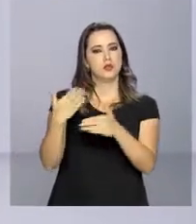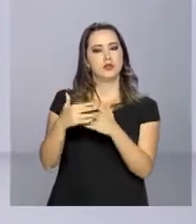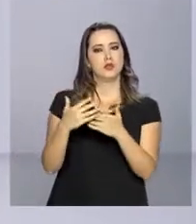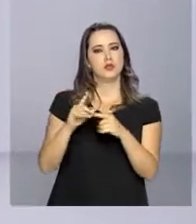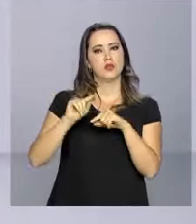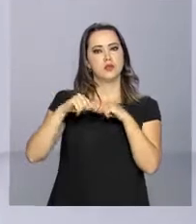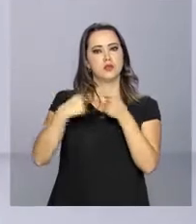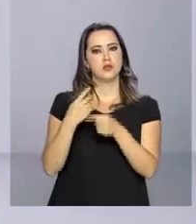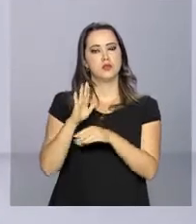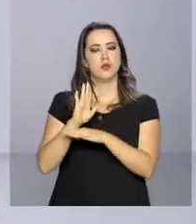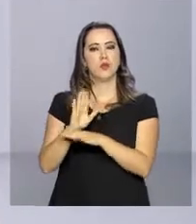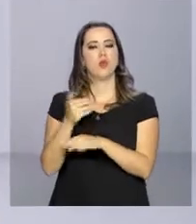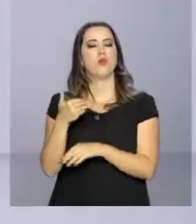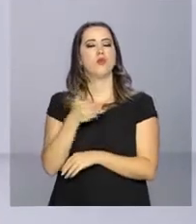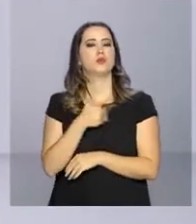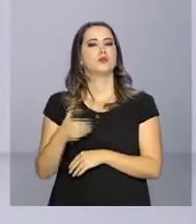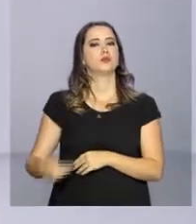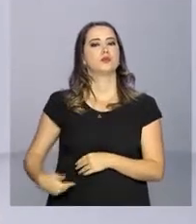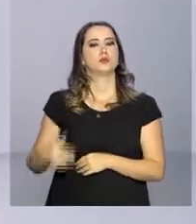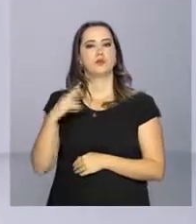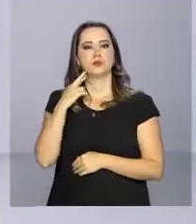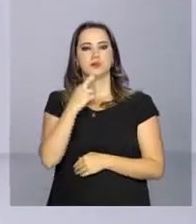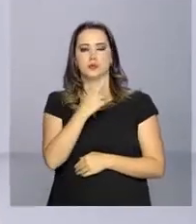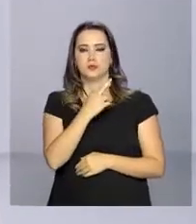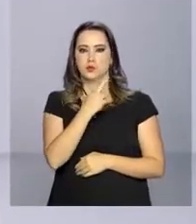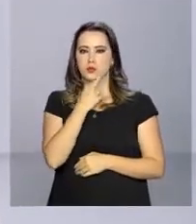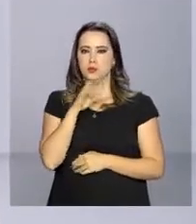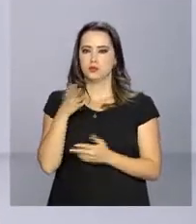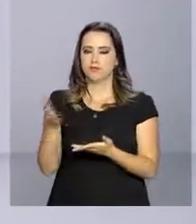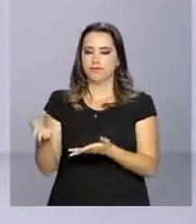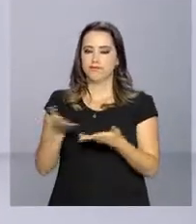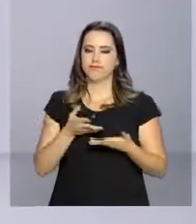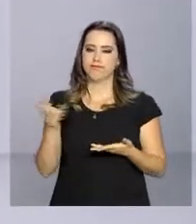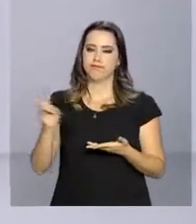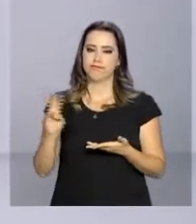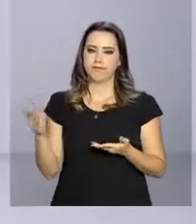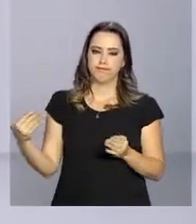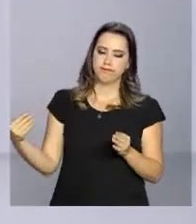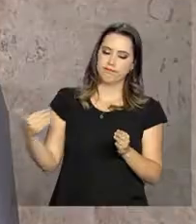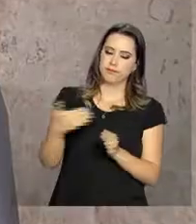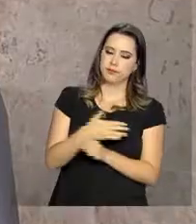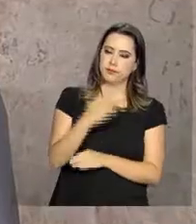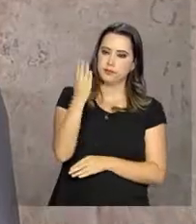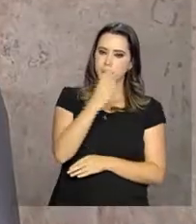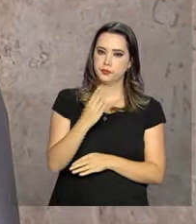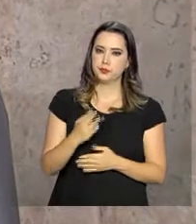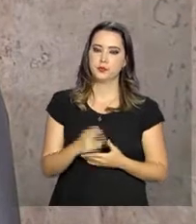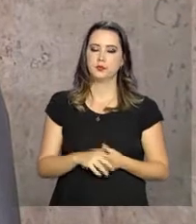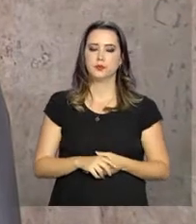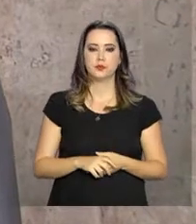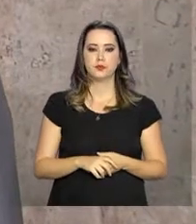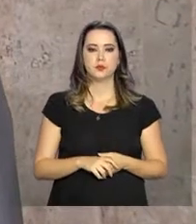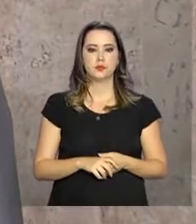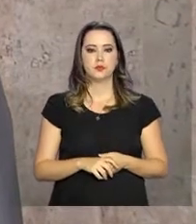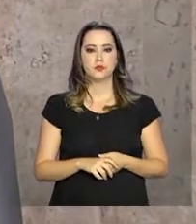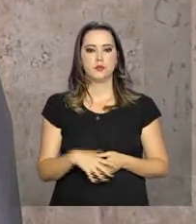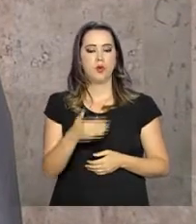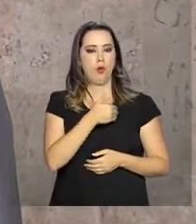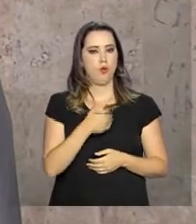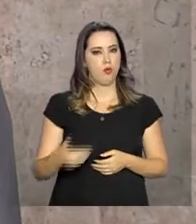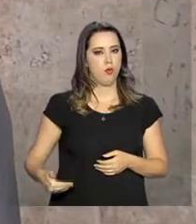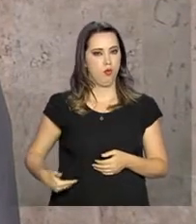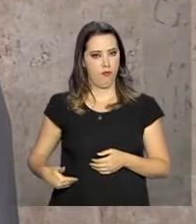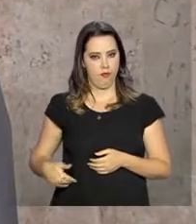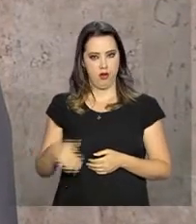feitas em apoio ao governo de roraima no acolhimento a esses migrantes o governo investiu em